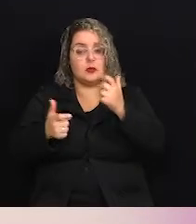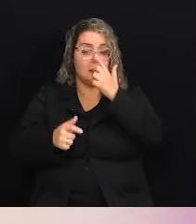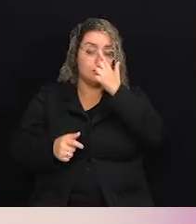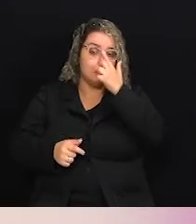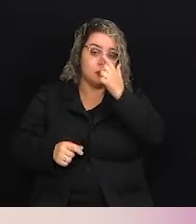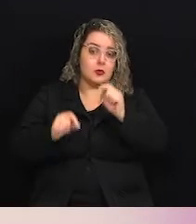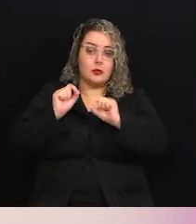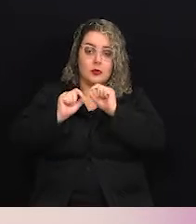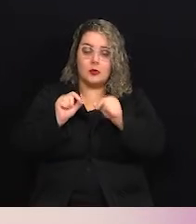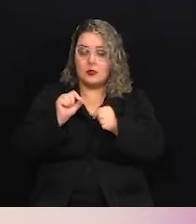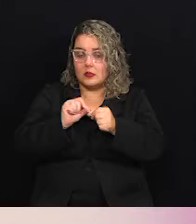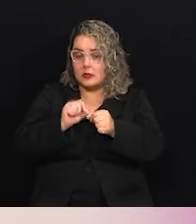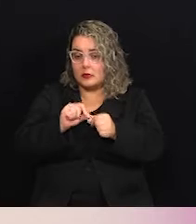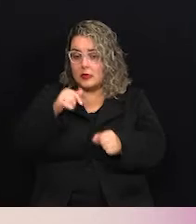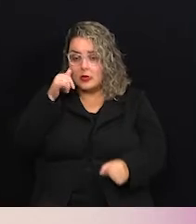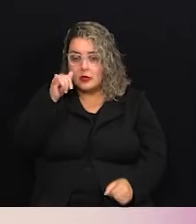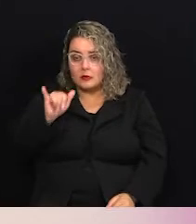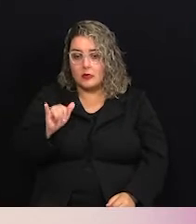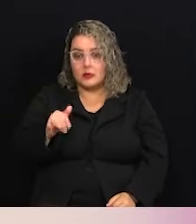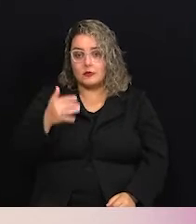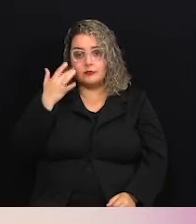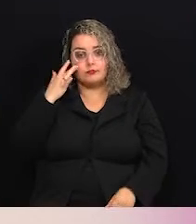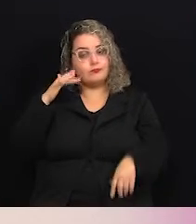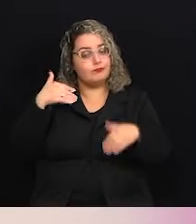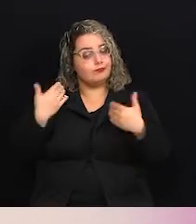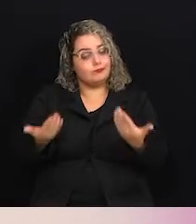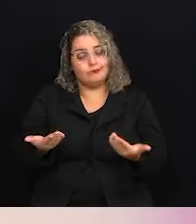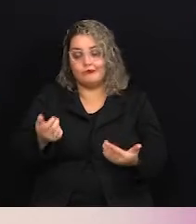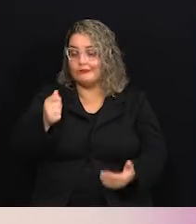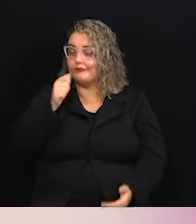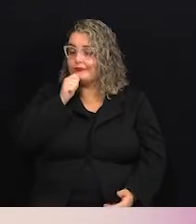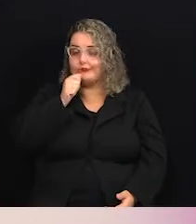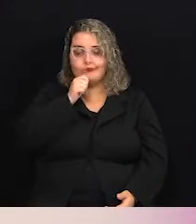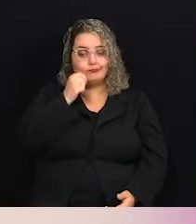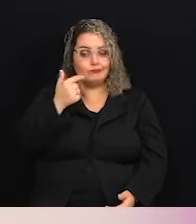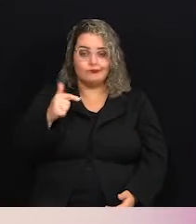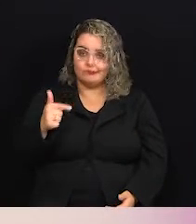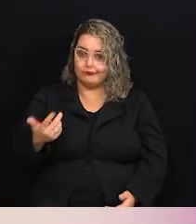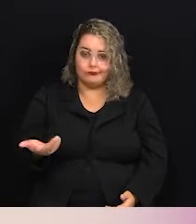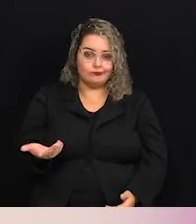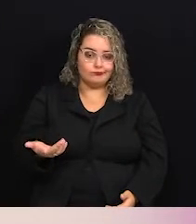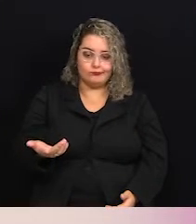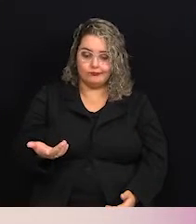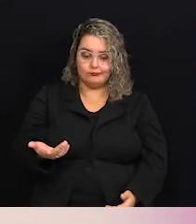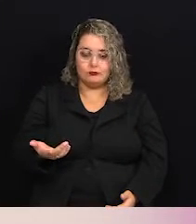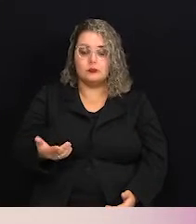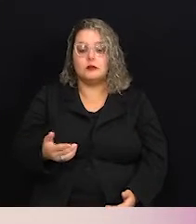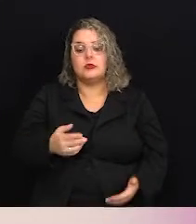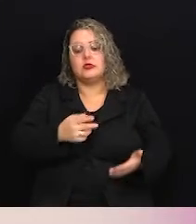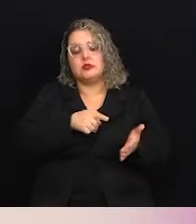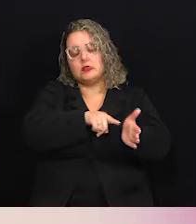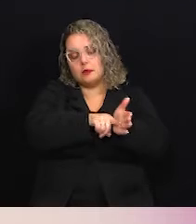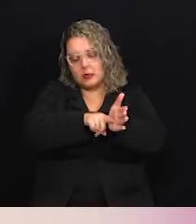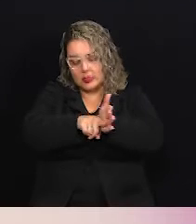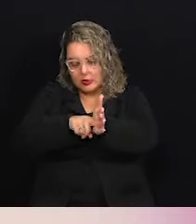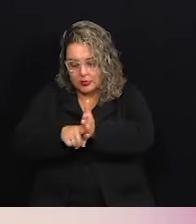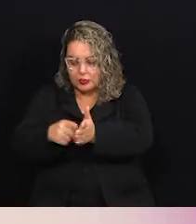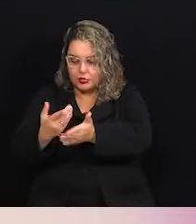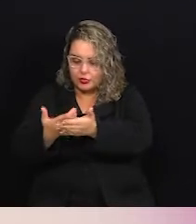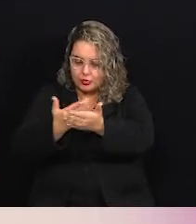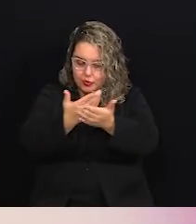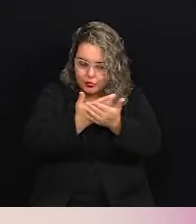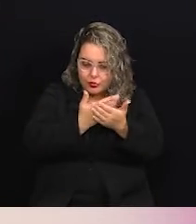O que fazer para isso não acontecer? Nós não sabemos ainda. Então, ainda não temos meios. Isso vem sendo buscado.